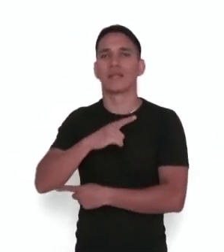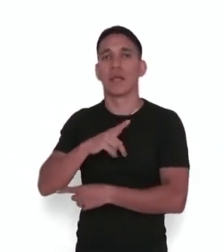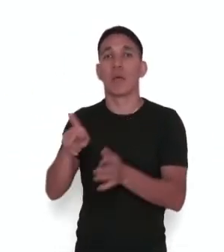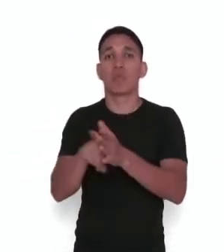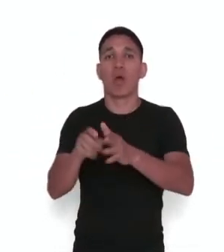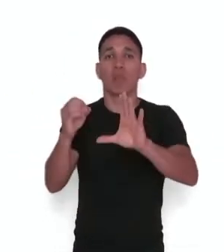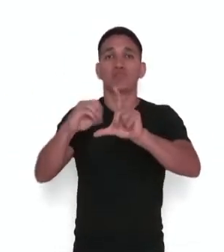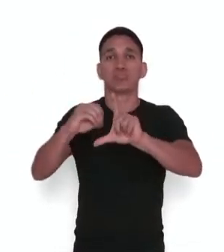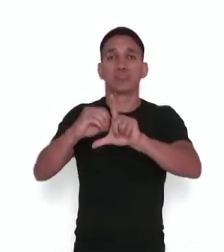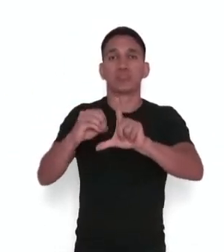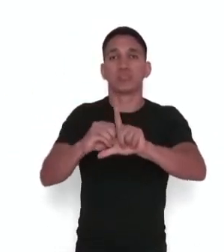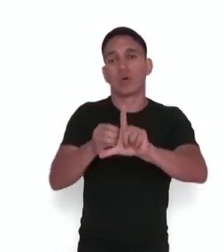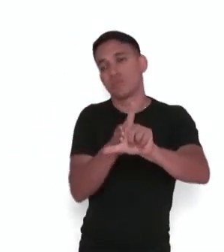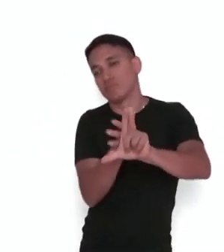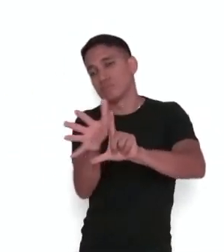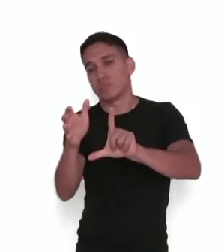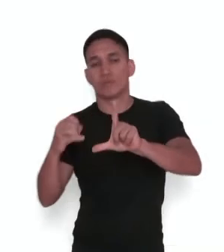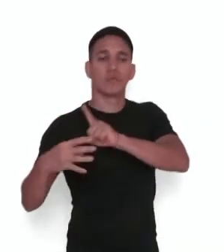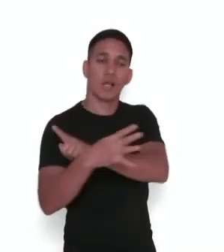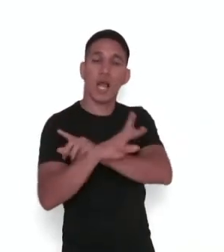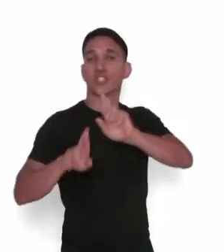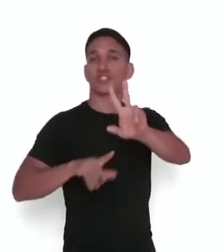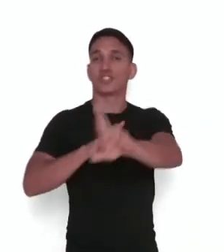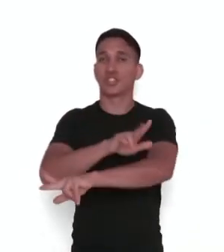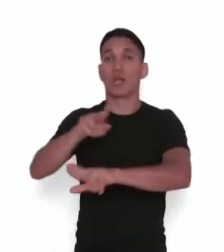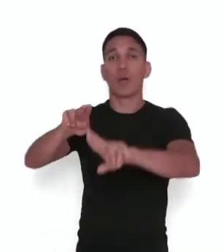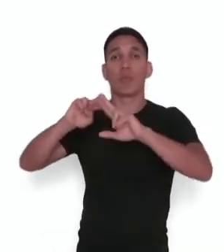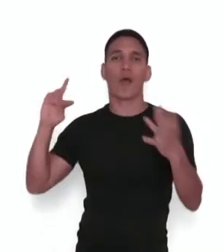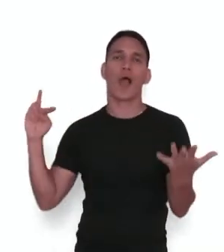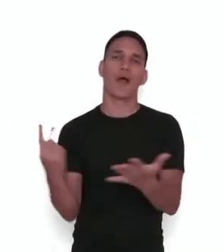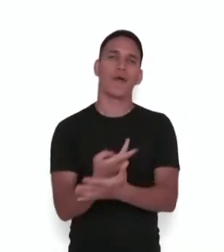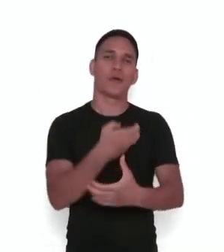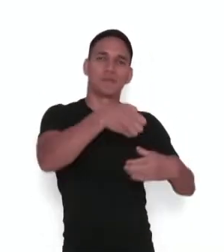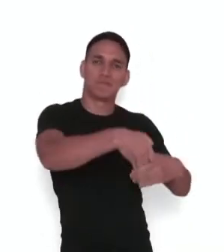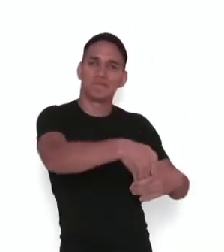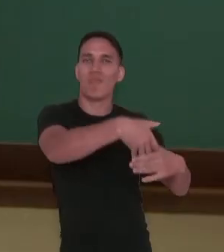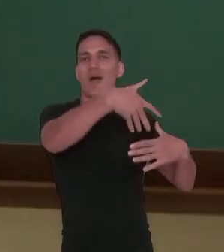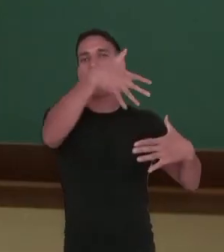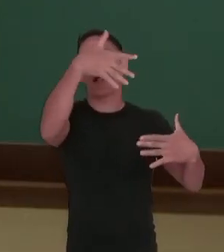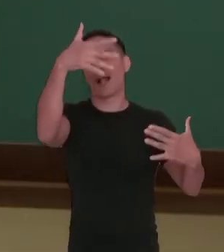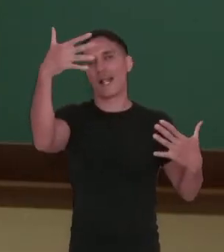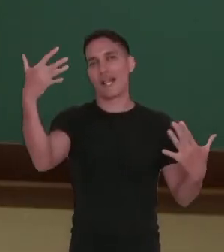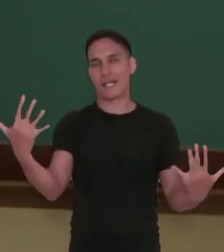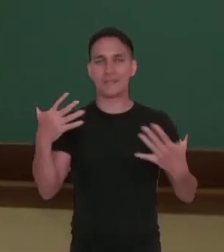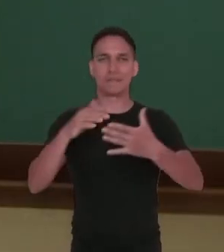diferente. Assim surge o fenômeno do arco-íris.